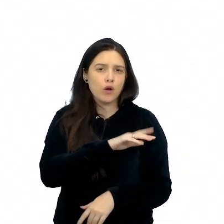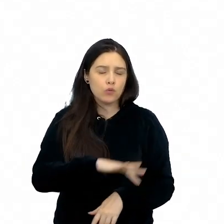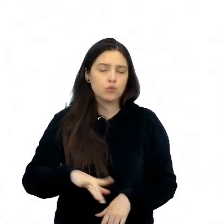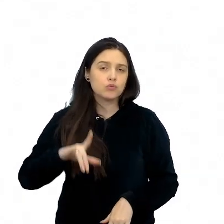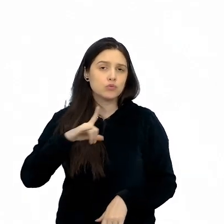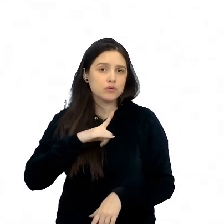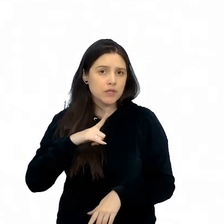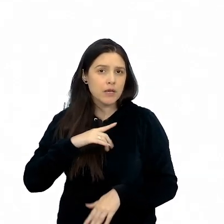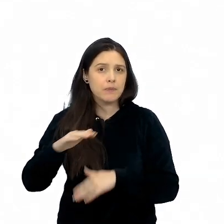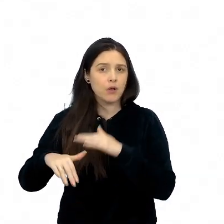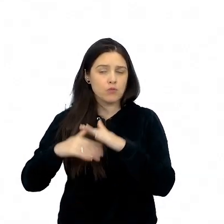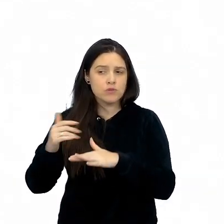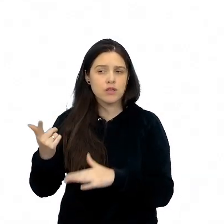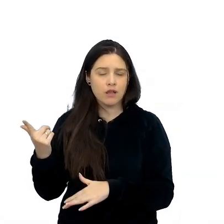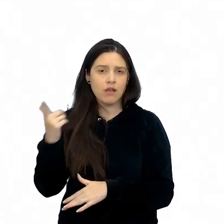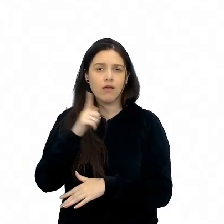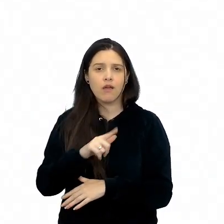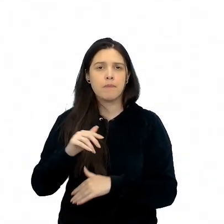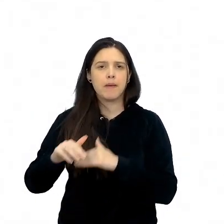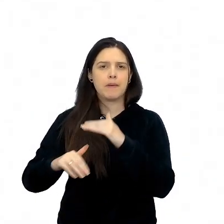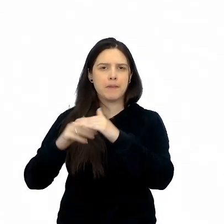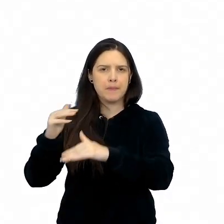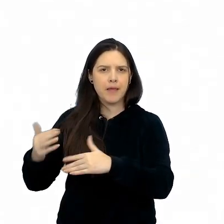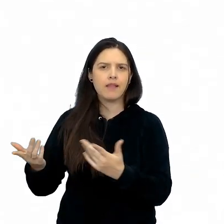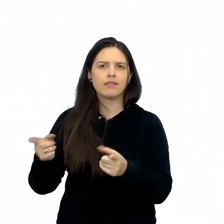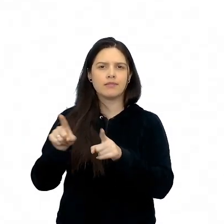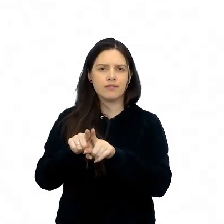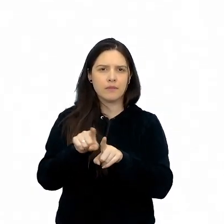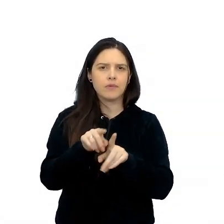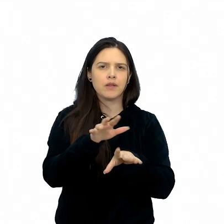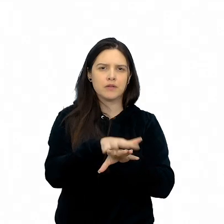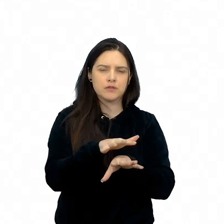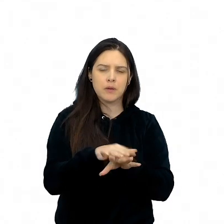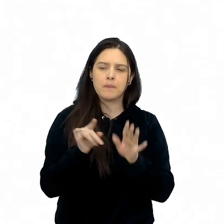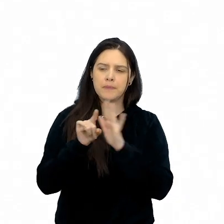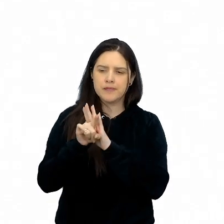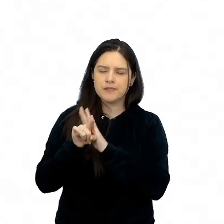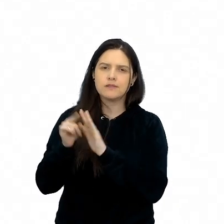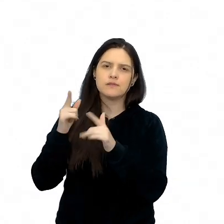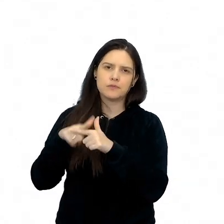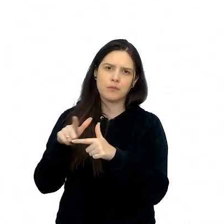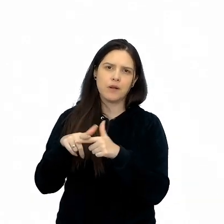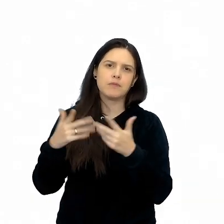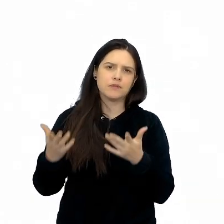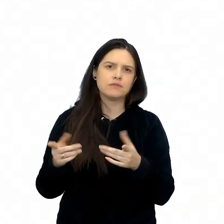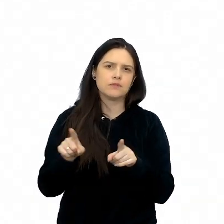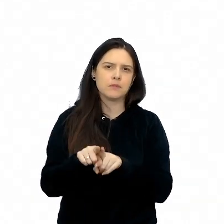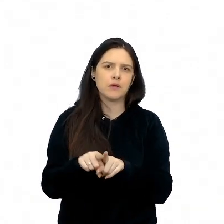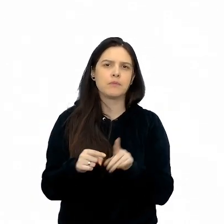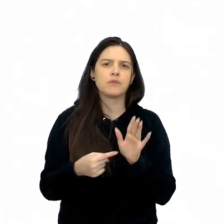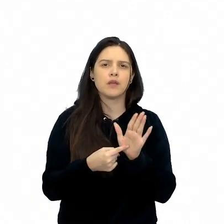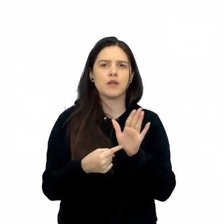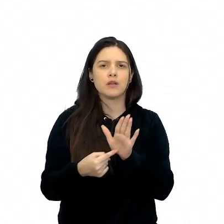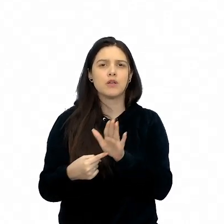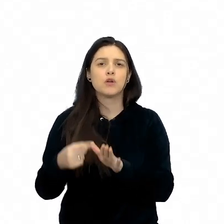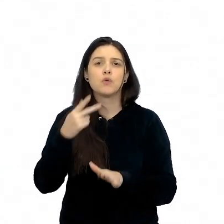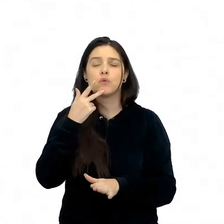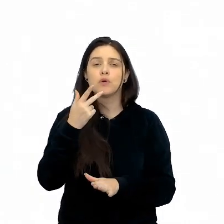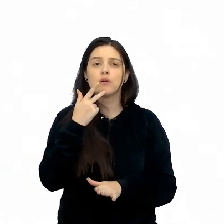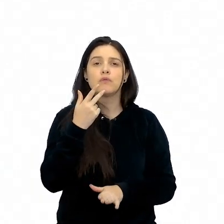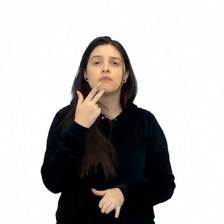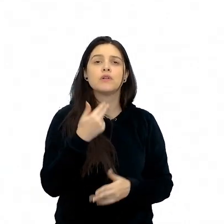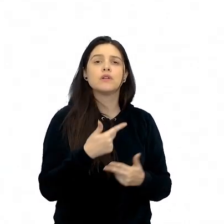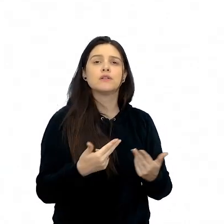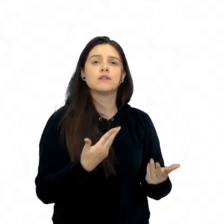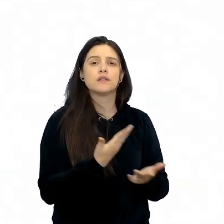ele poder avançar. Então, faz parte também de identificando esses problemas que o meu aluno pode apresentar. Quando eu falo na terceira e quarta